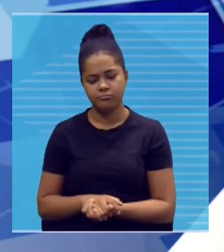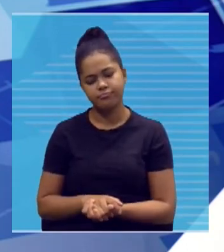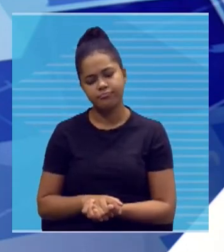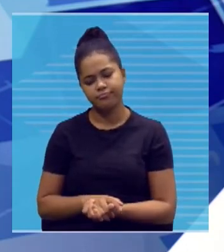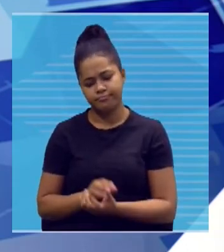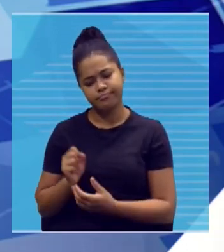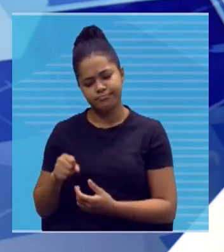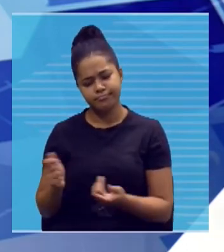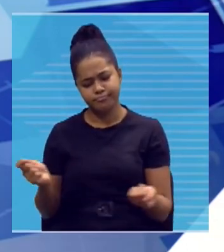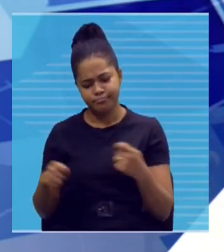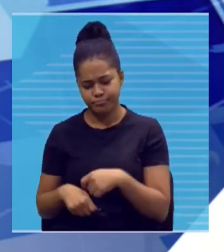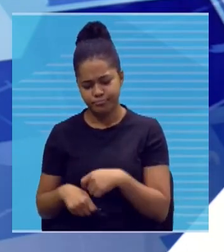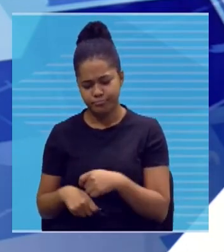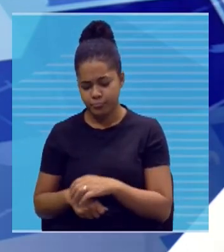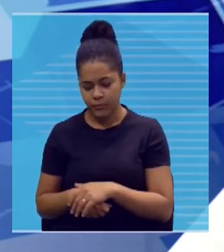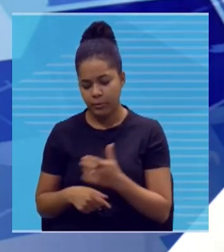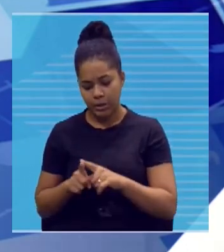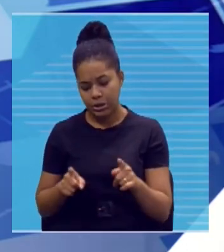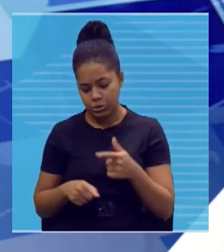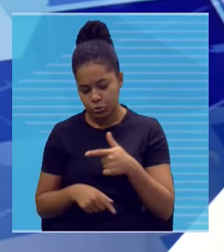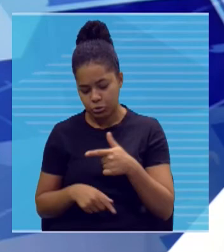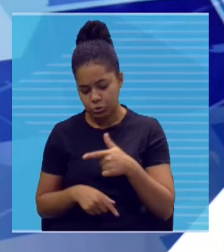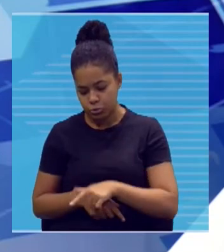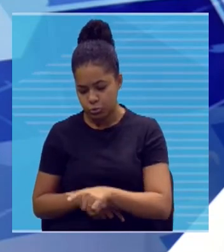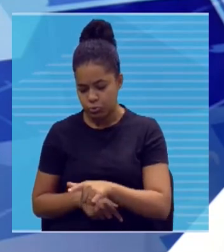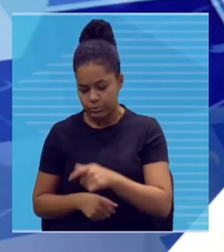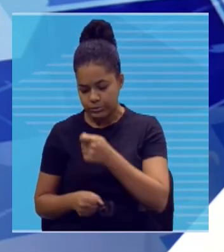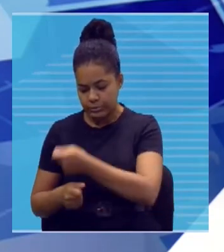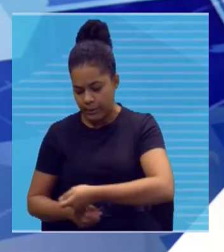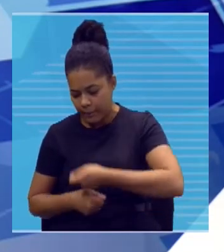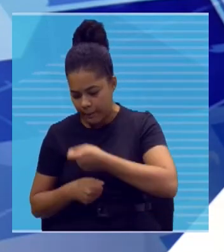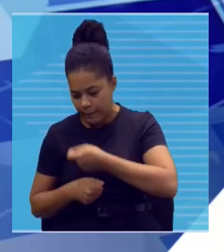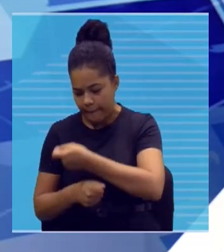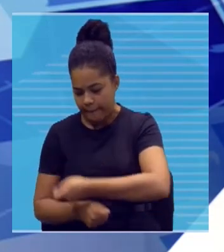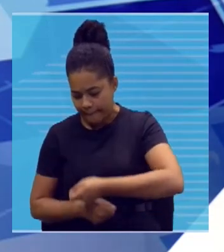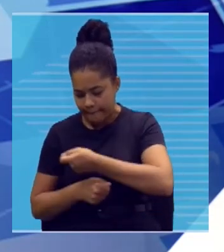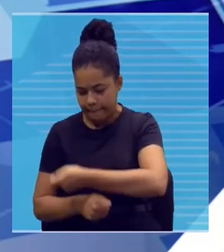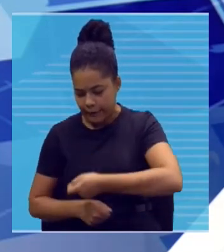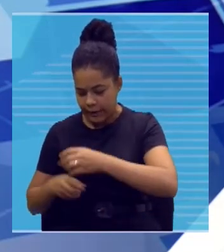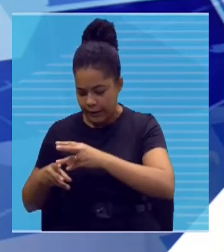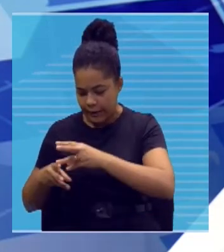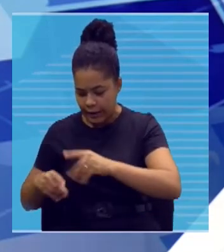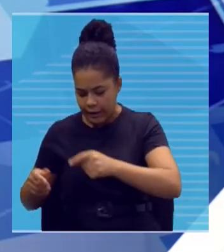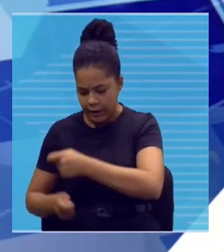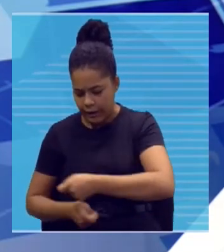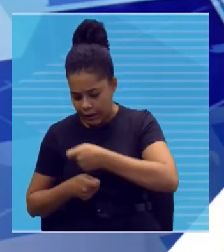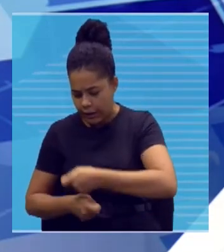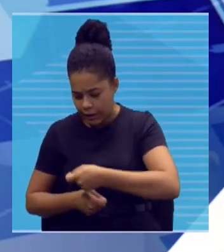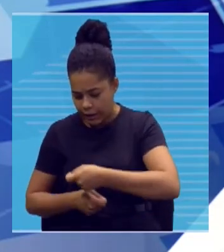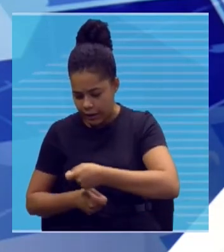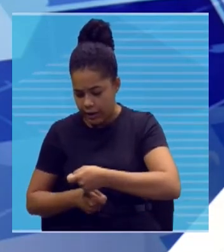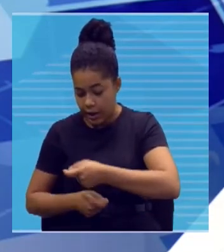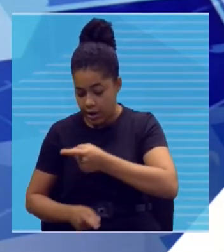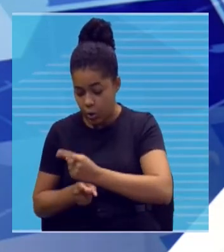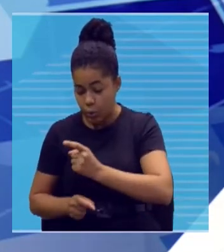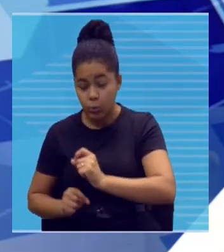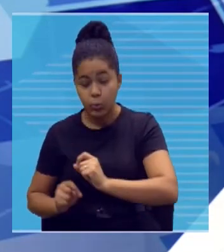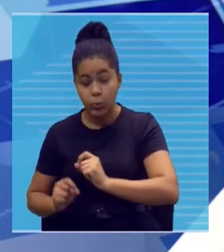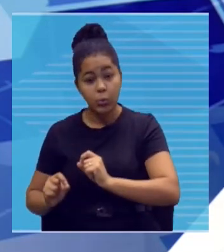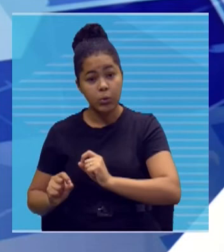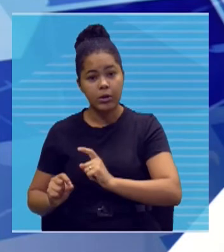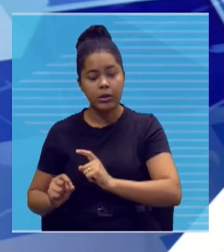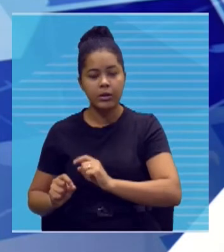certeza Agora continua aí vai continua com calma e o cara continuou papá cavando ali só foi que aconteceu